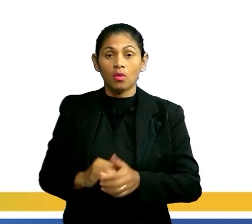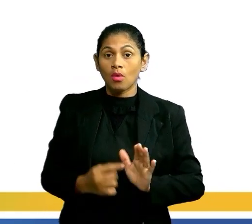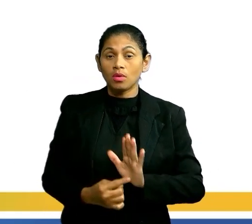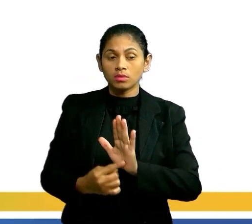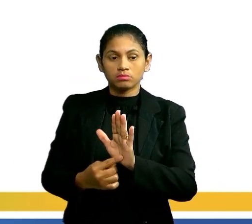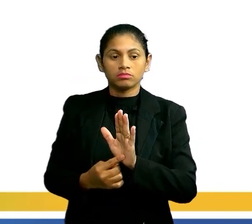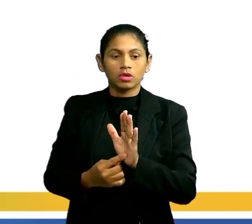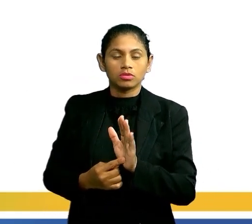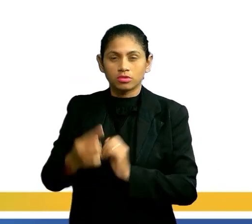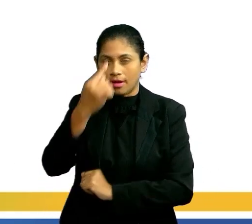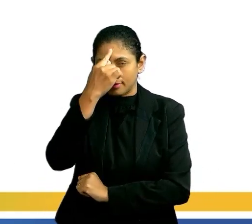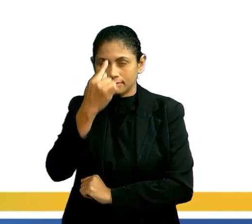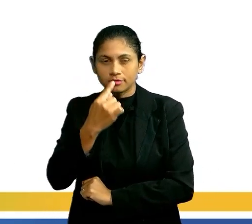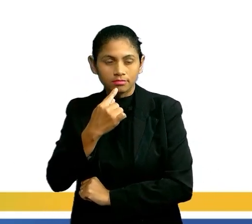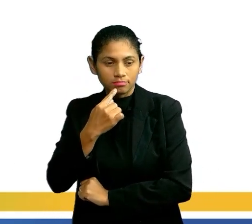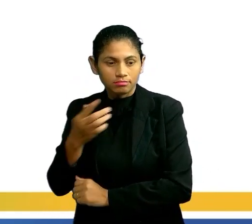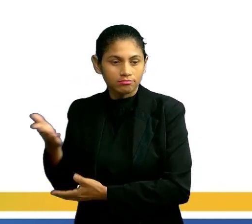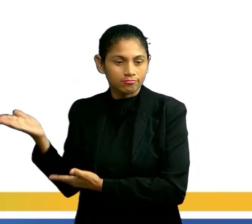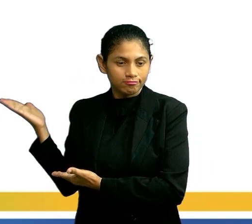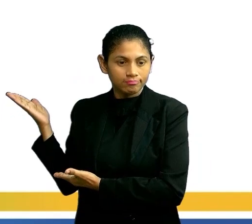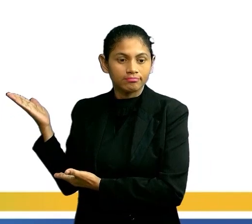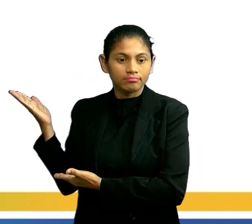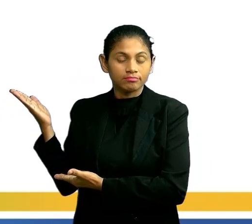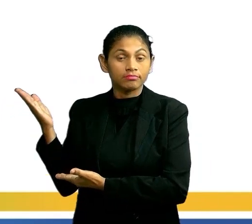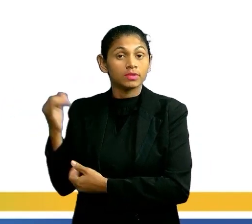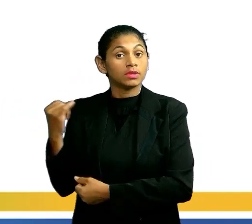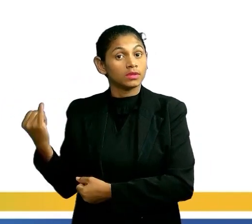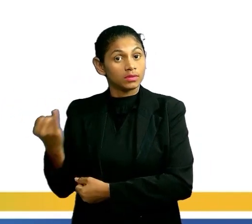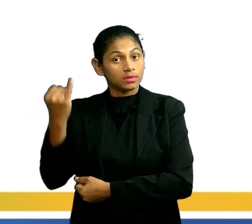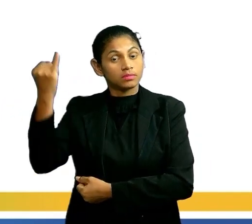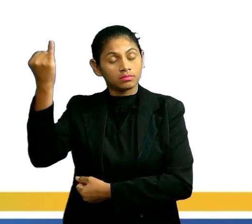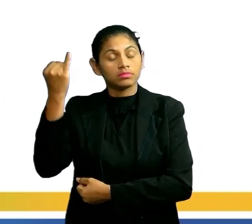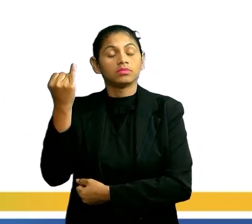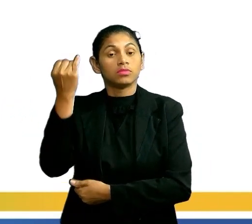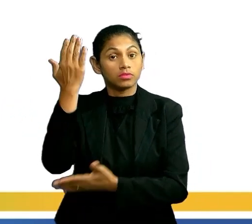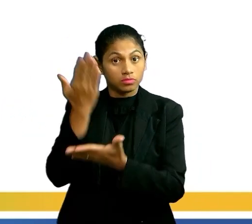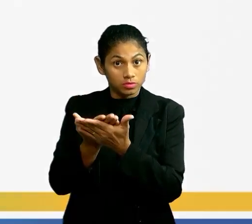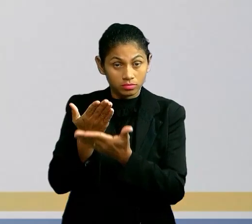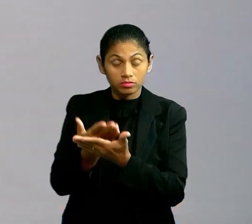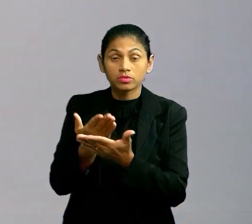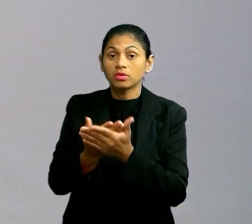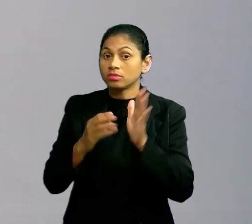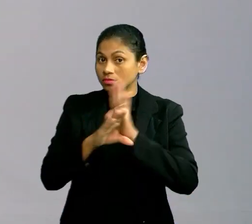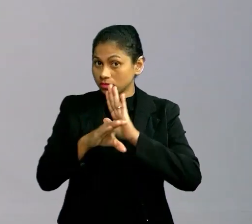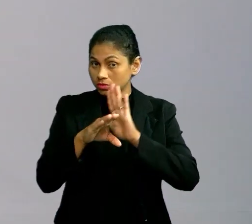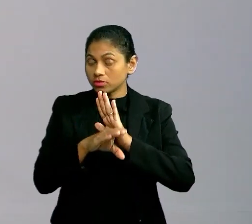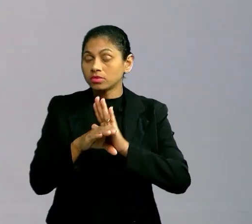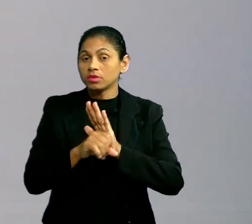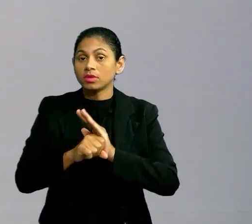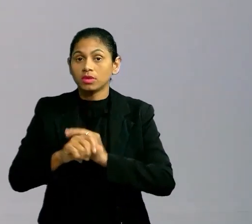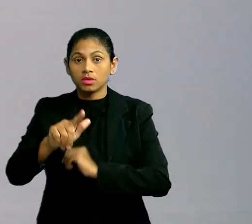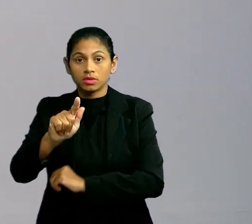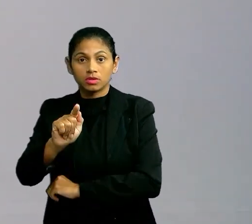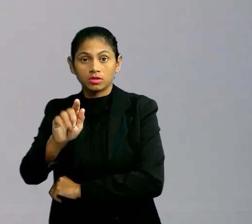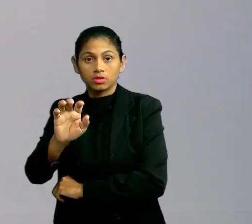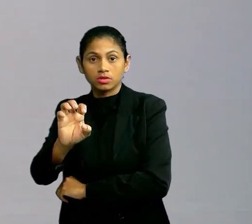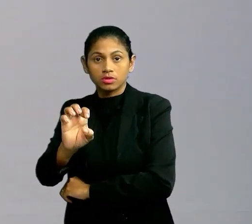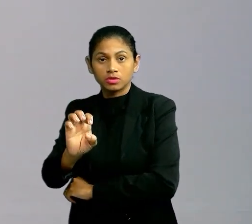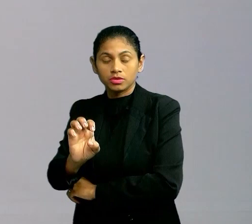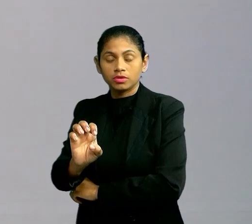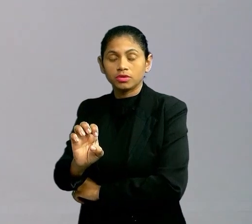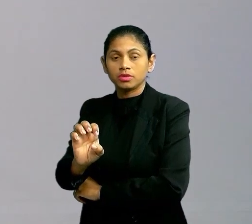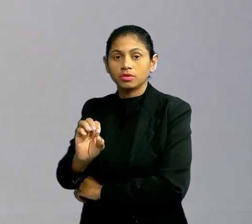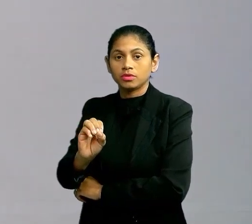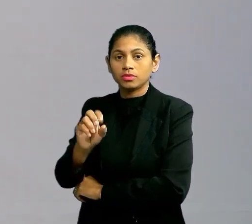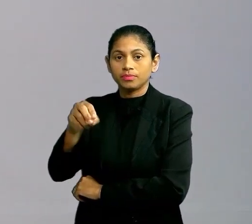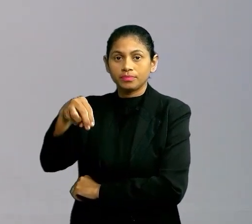figuras cilíndricas e é importante que a gente saiba trabalhar com isso no conceito da geometria espacial. Então vem aqui comigo.